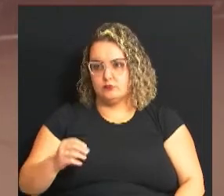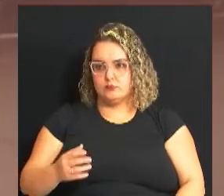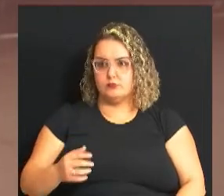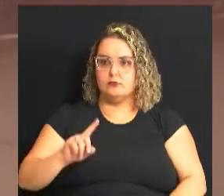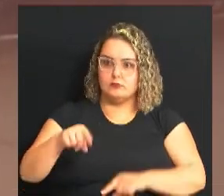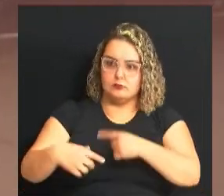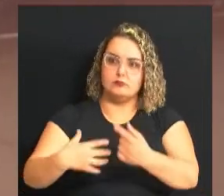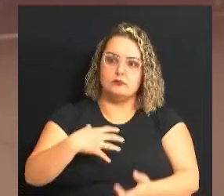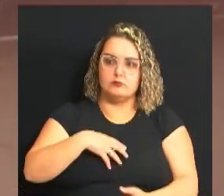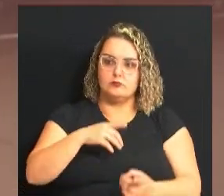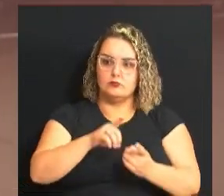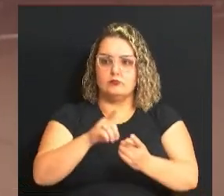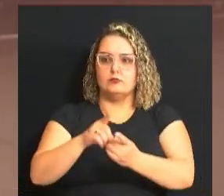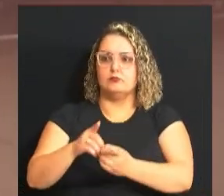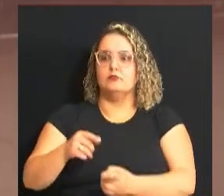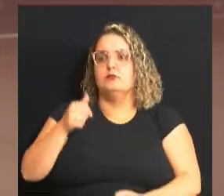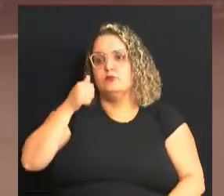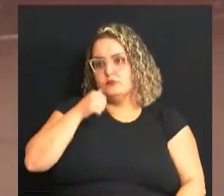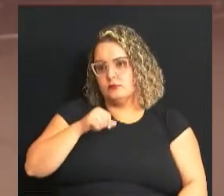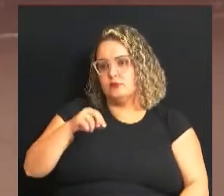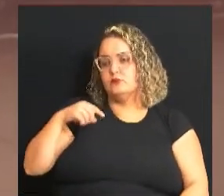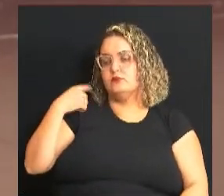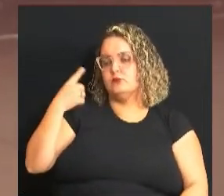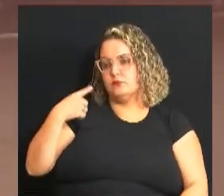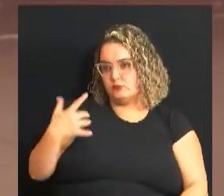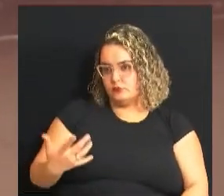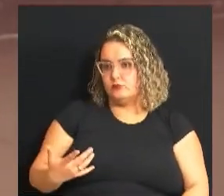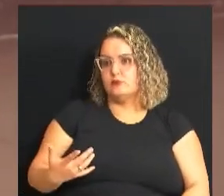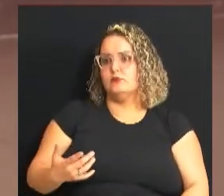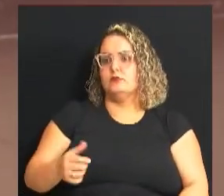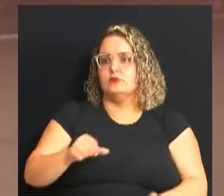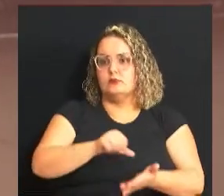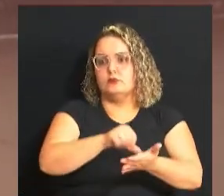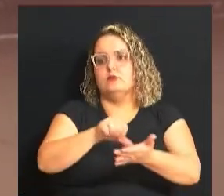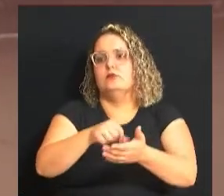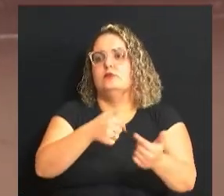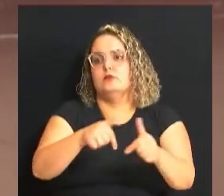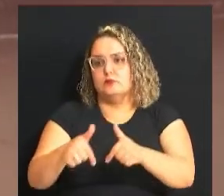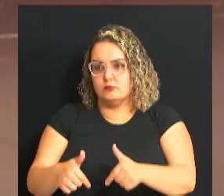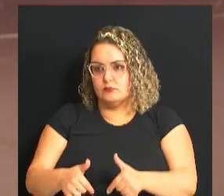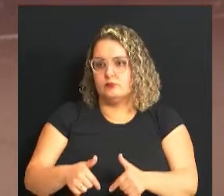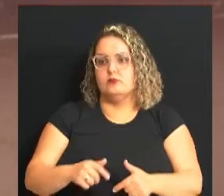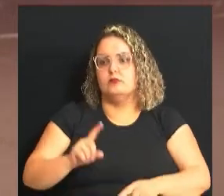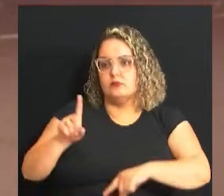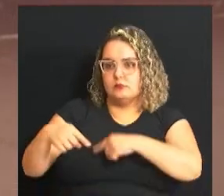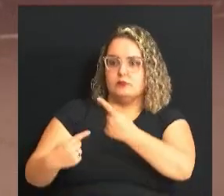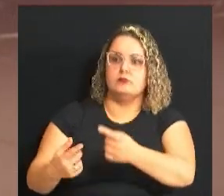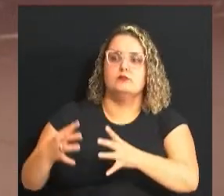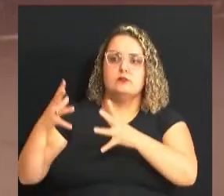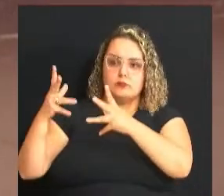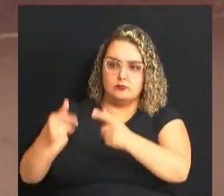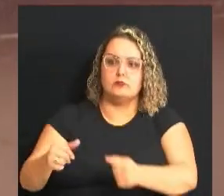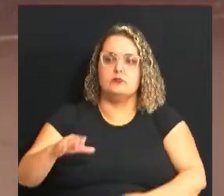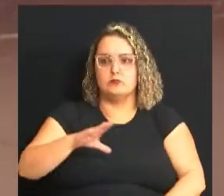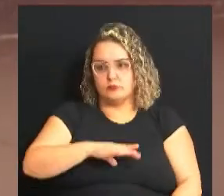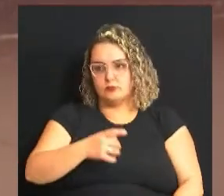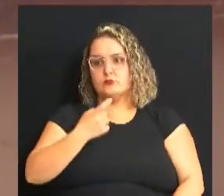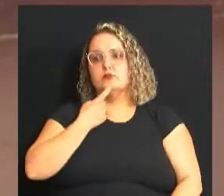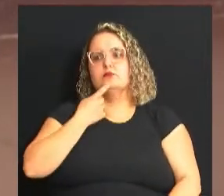famílias. Então, a doutora consegue pegar tanto os núcleos que estão sendo trabalhados, quanto os núcleos, no geral, que o município classificou.